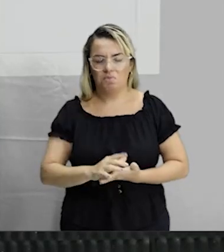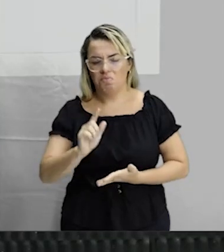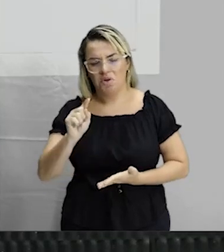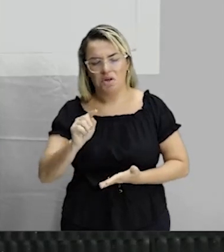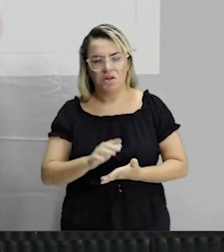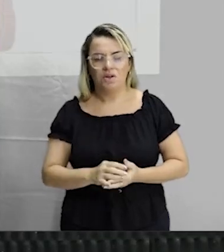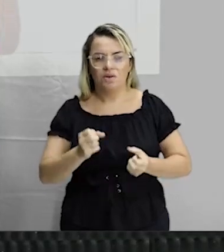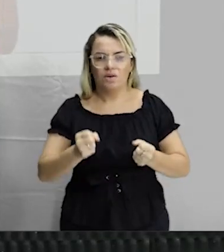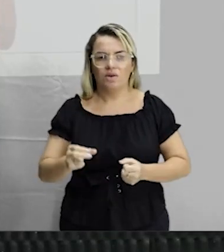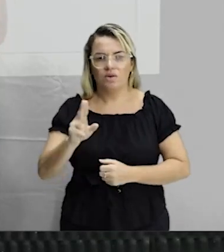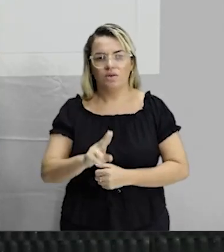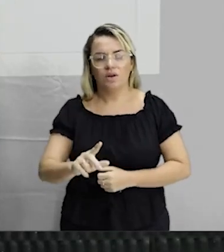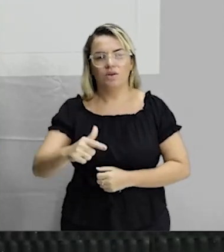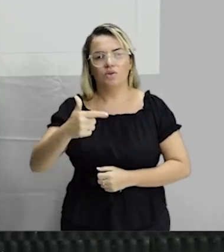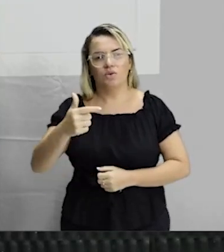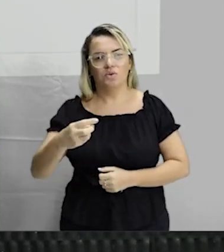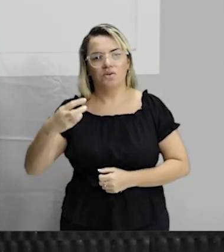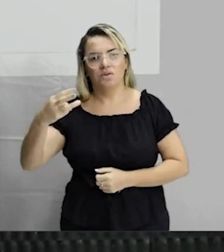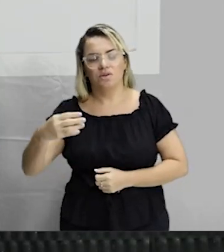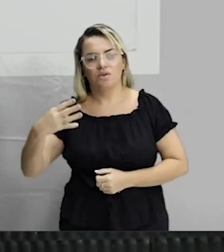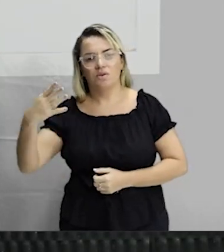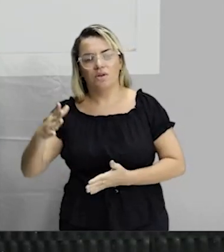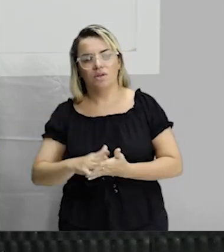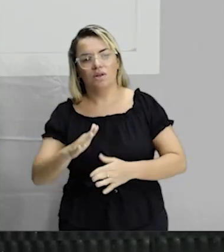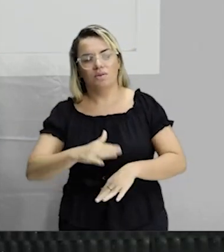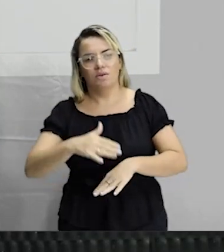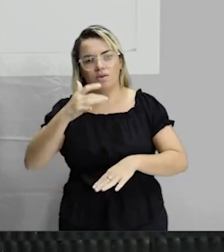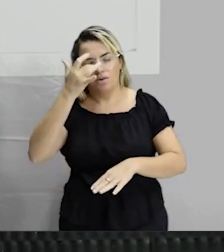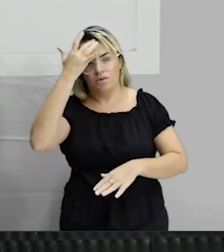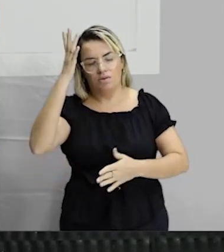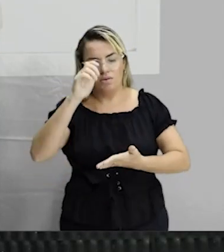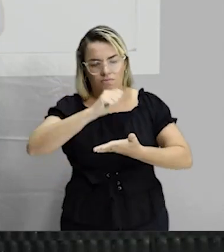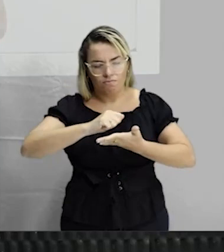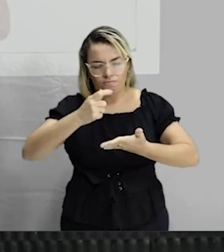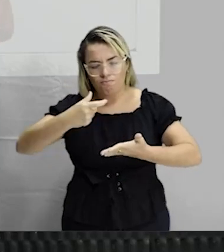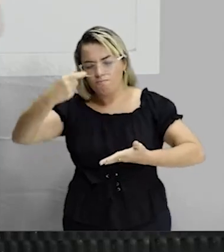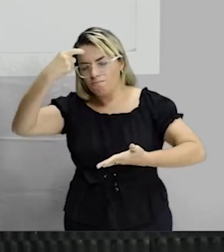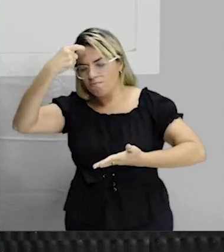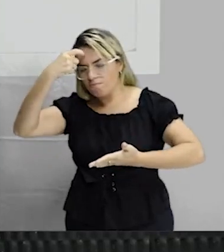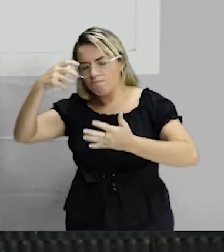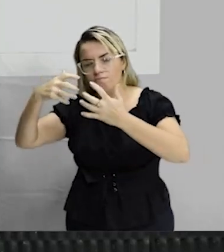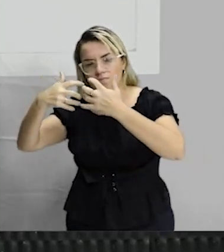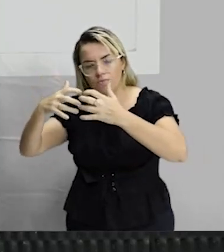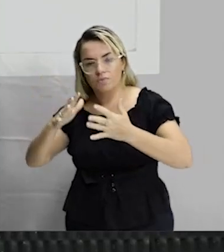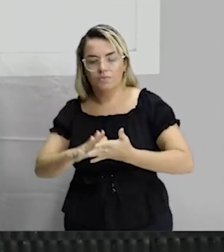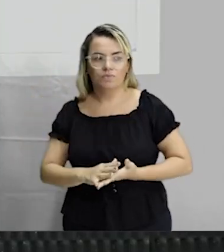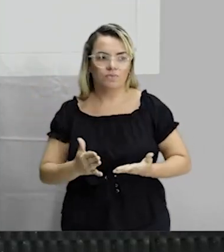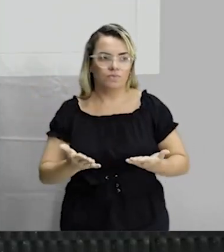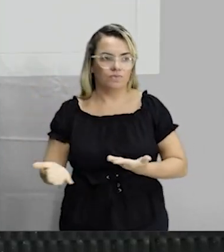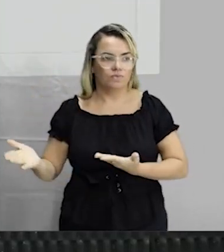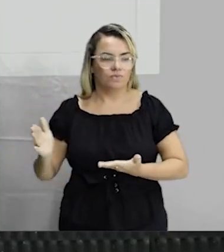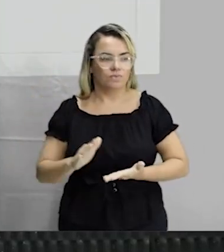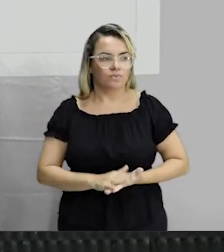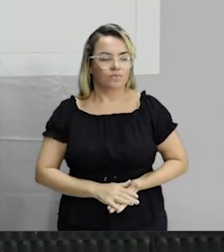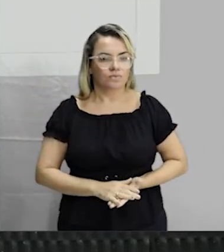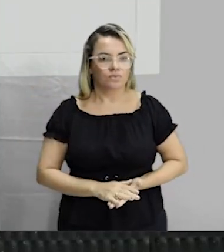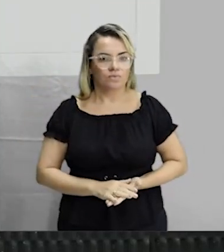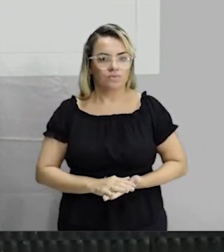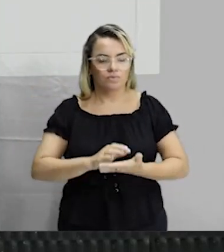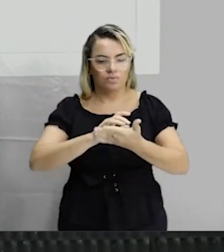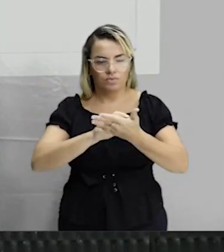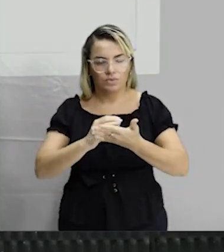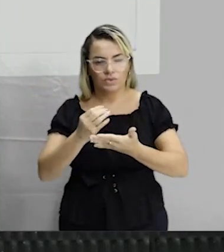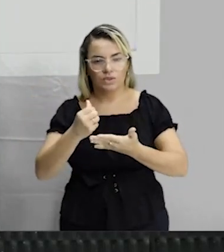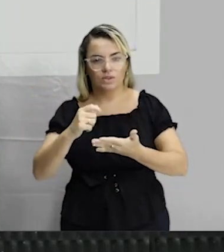3, que fica mais fácil você fazer a conta na mão. Tá? Então, se você fizer essa continha numa calculadora, você